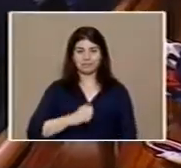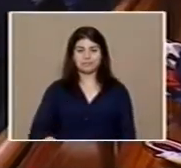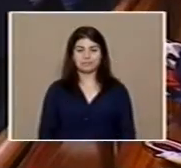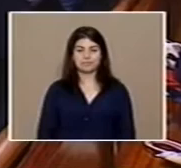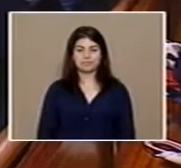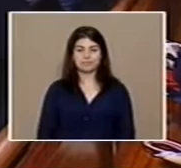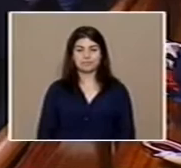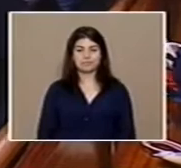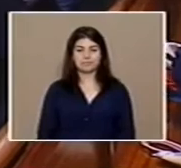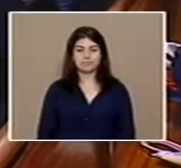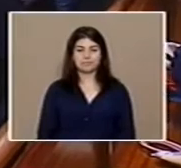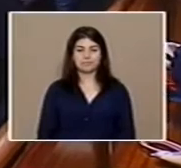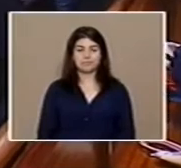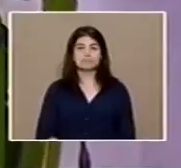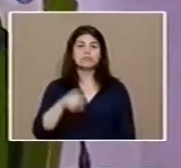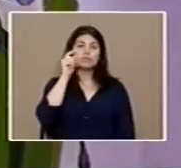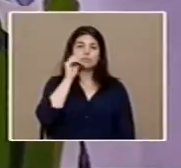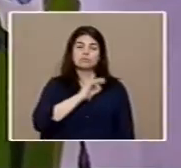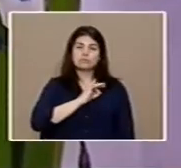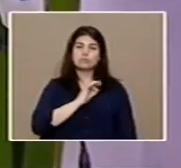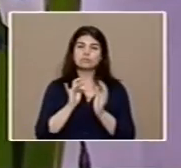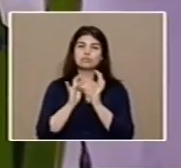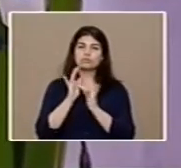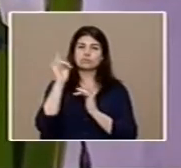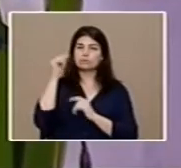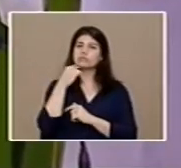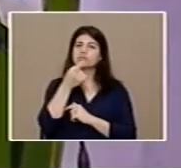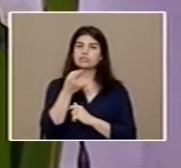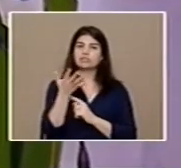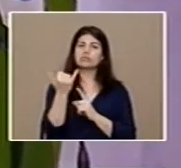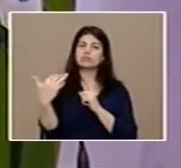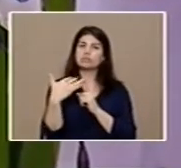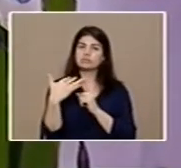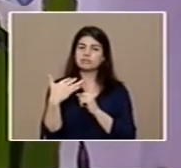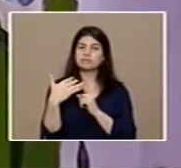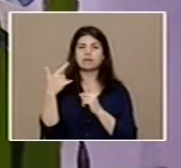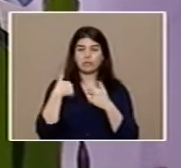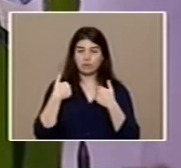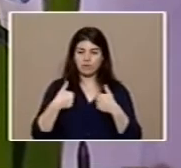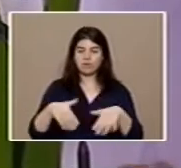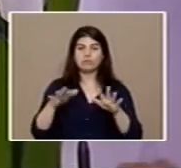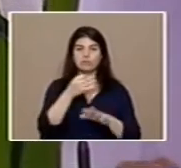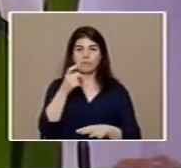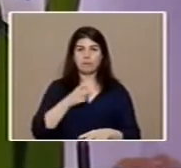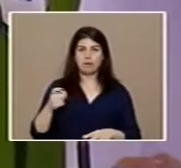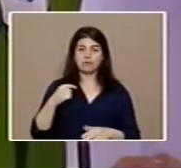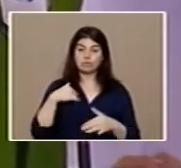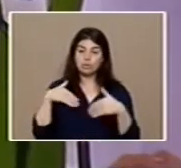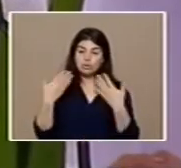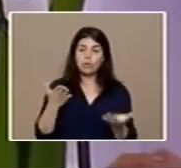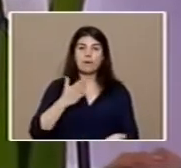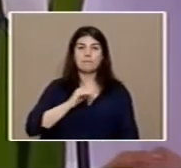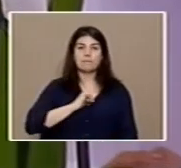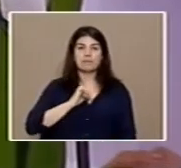BA o Senhor Jesus Cristo que disseste aos vossos Apóstolos deixo-vos a paz dou-vos